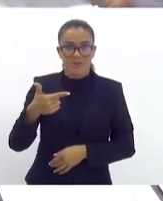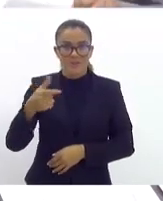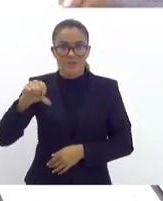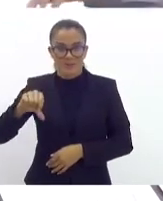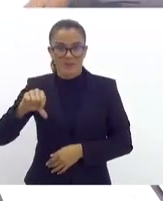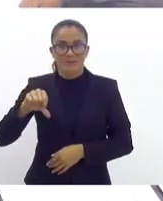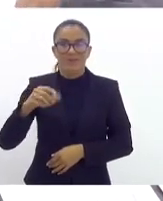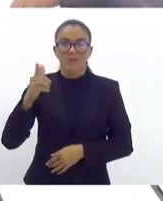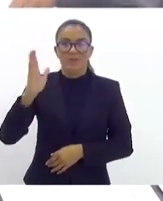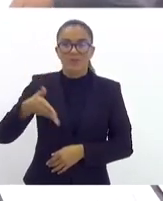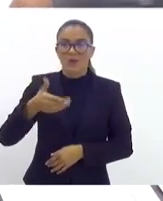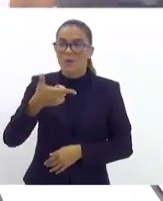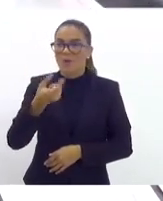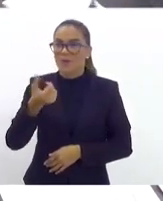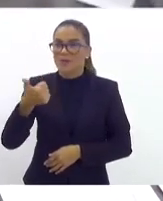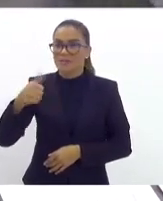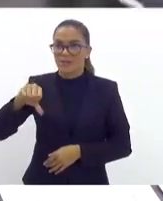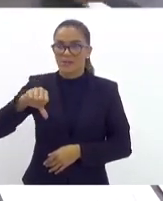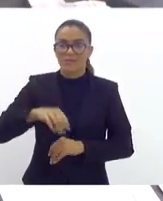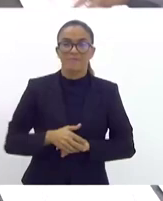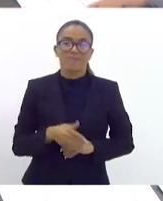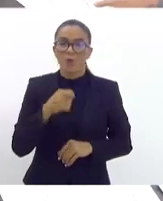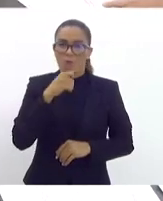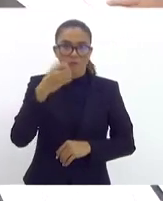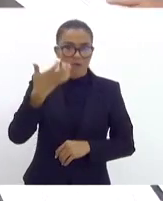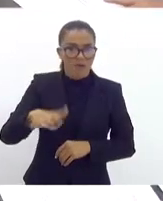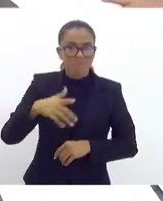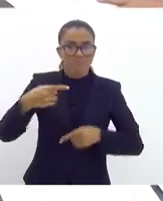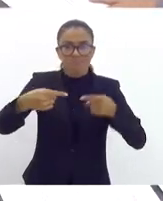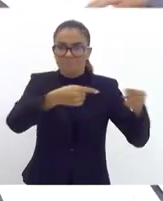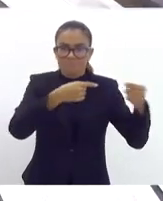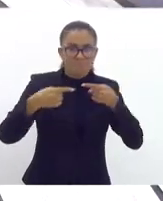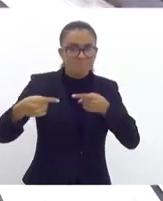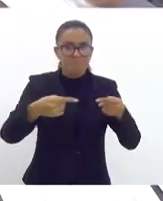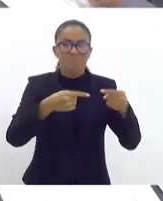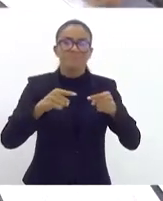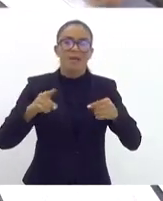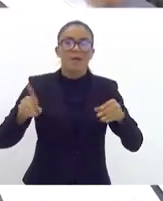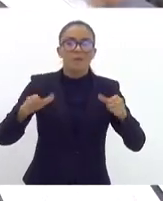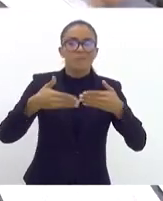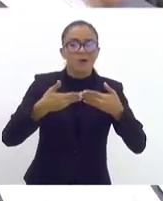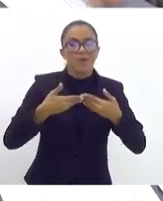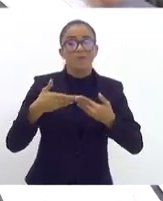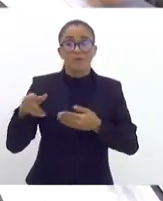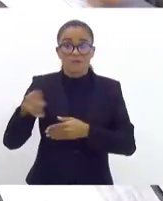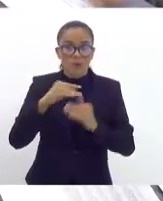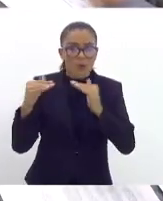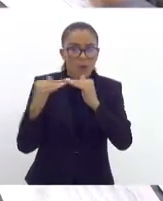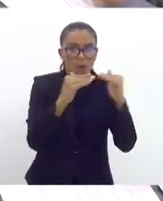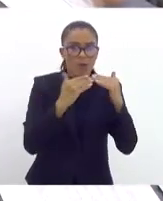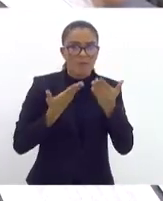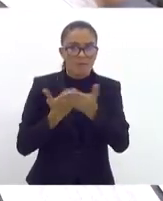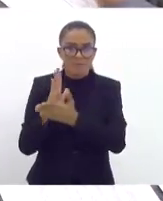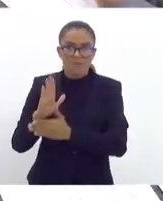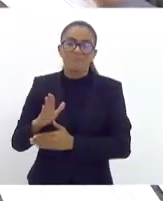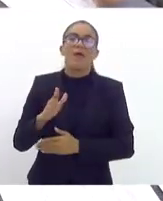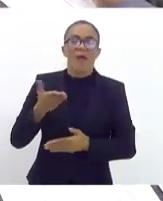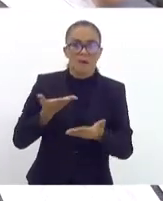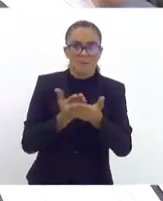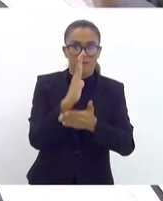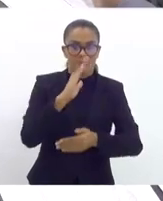em discussão não havendo Quem Queira discutir encerrado a discussão em votação senhores que a prova Pensa como estão